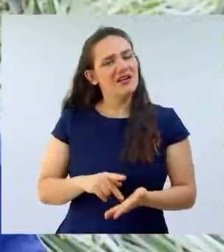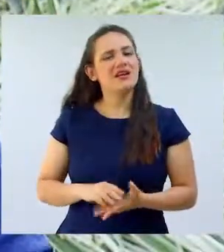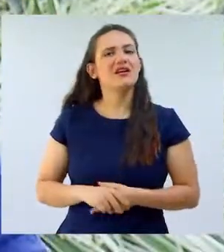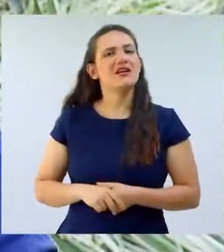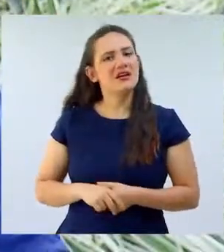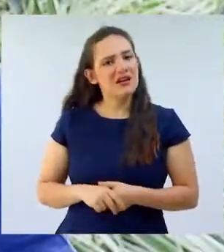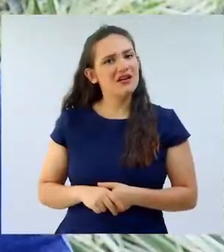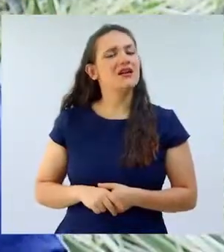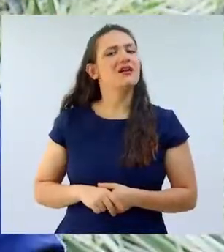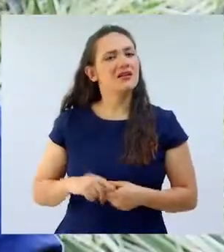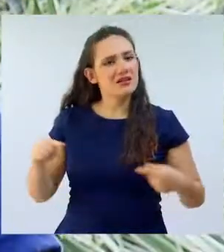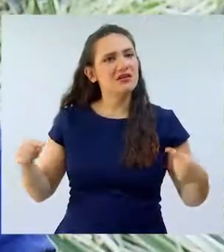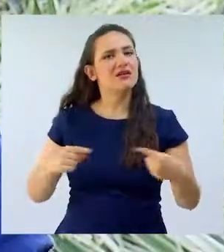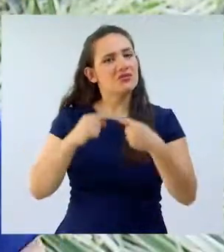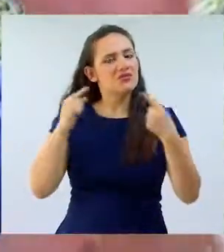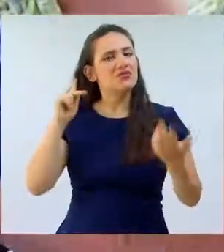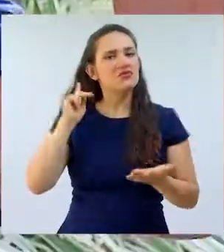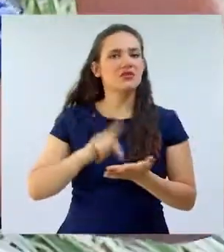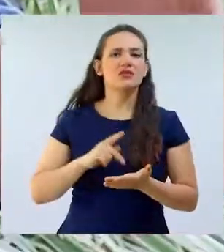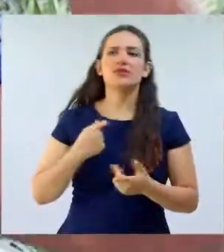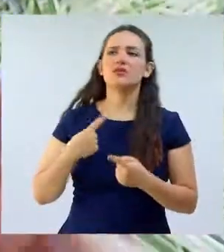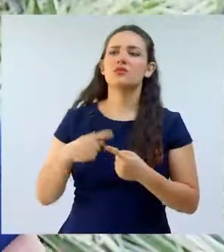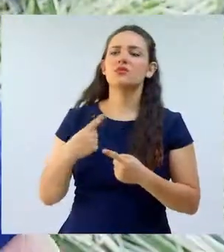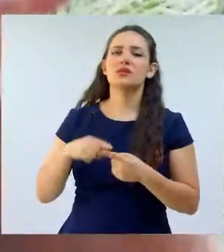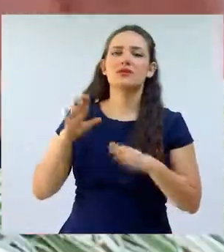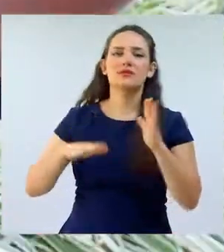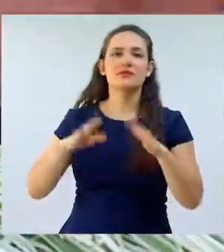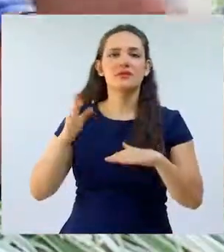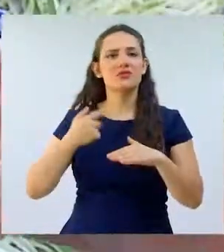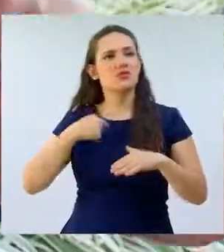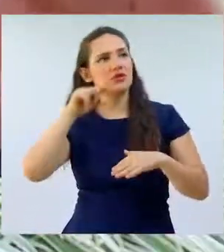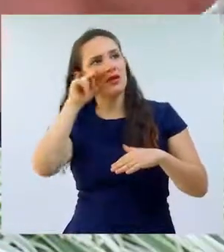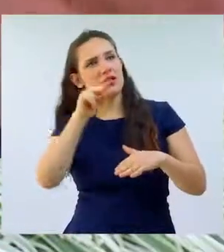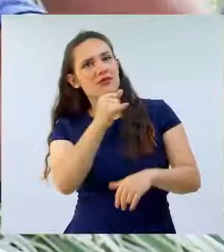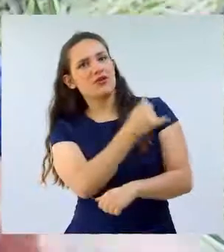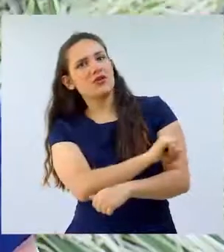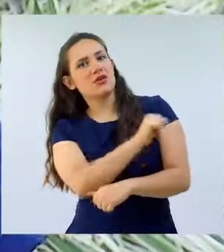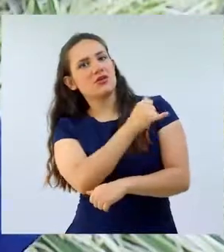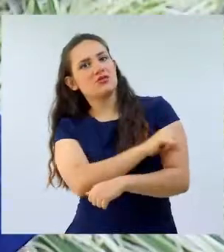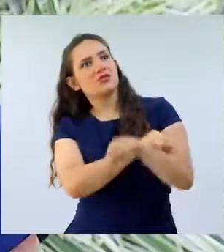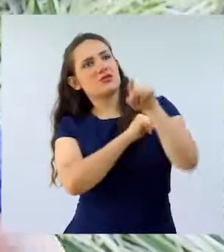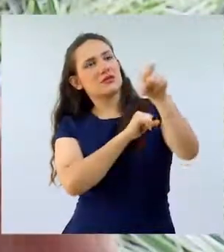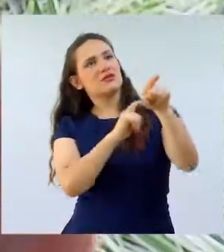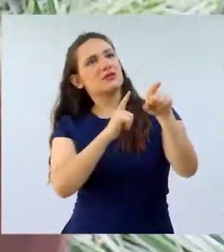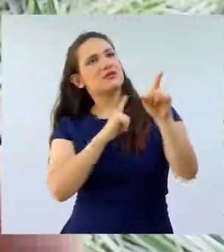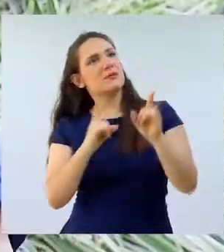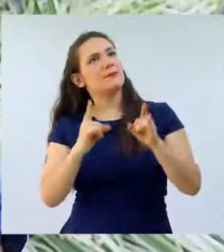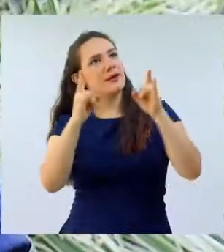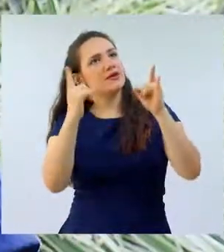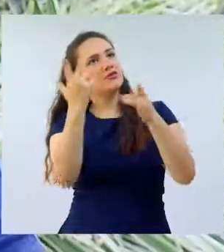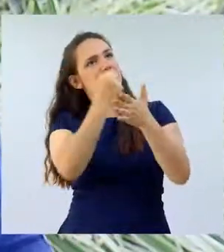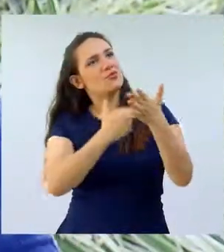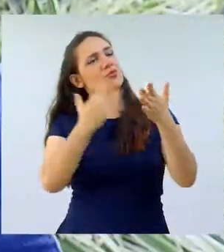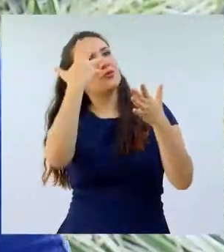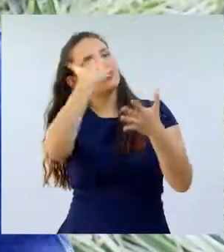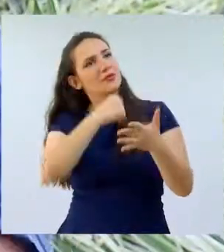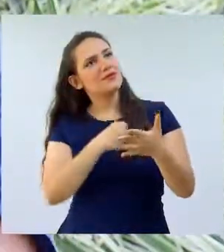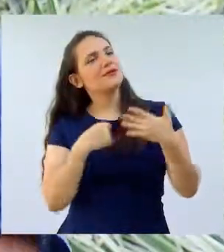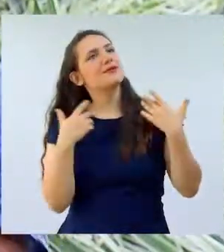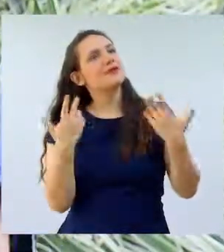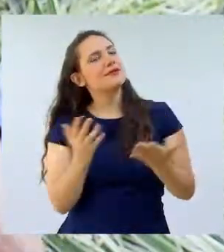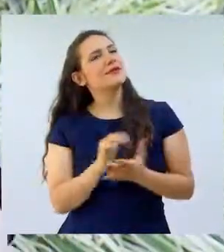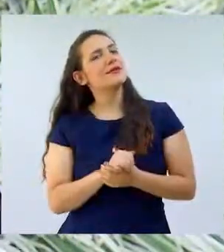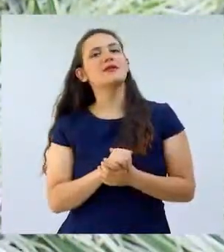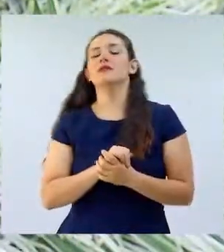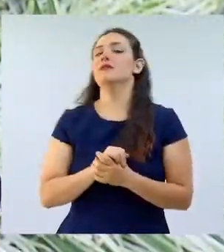e tal. E falei, eu sempre olhava para os painéis no Rio, né, aqueles painéis nos prédios, e sempre tive vontade de fazer. É claro